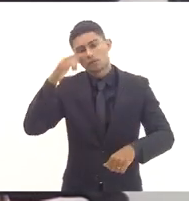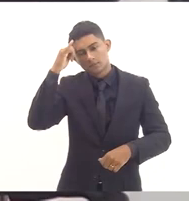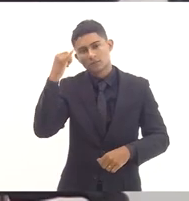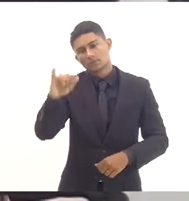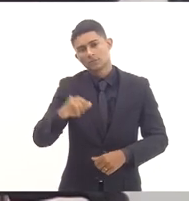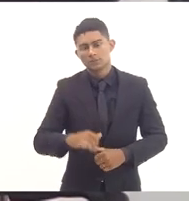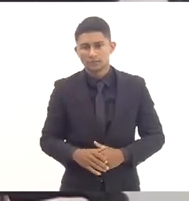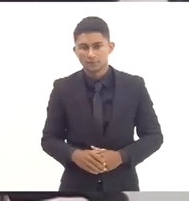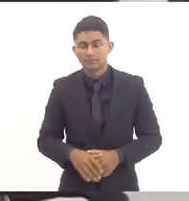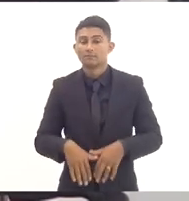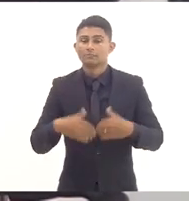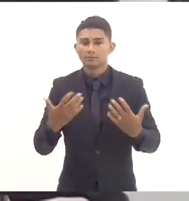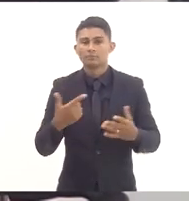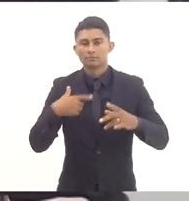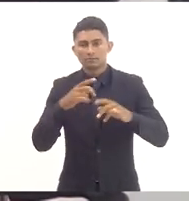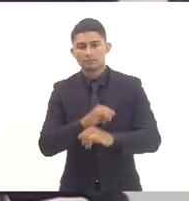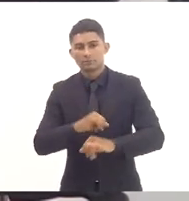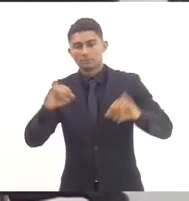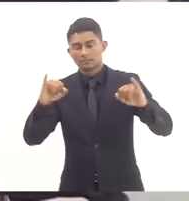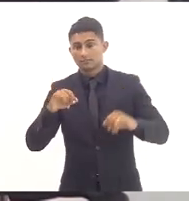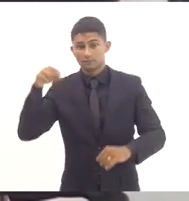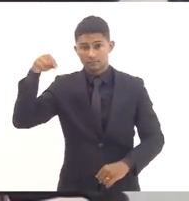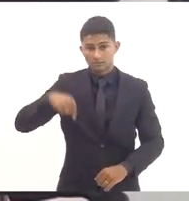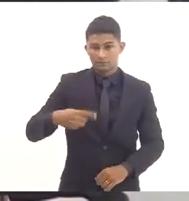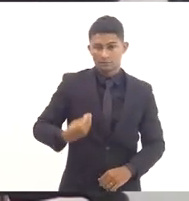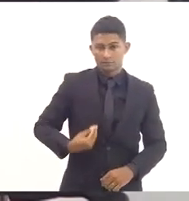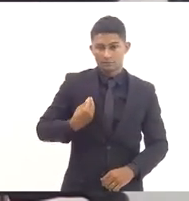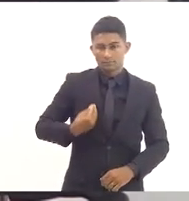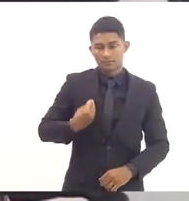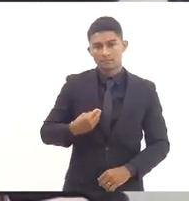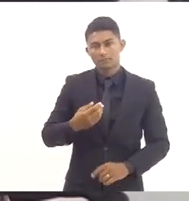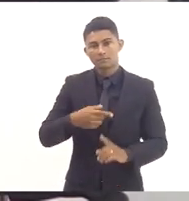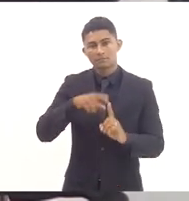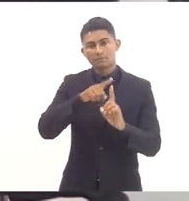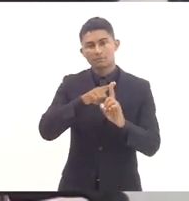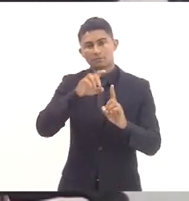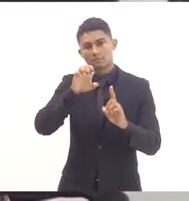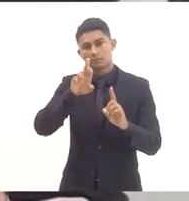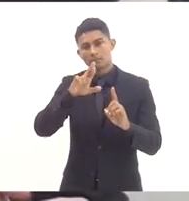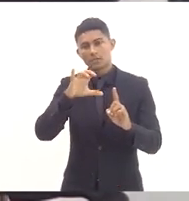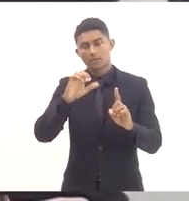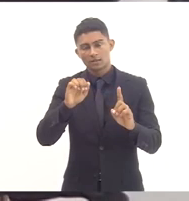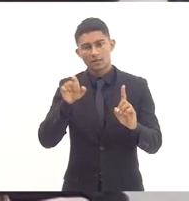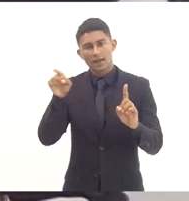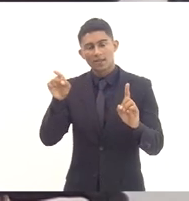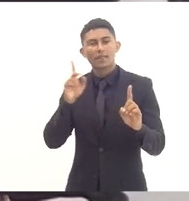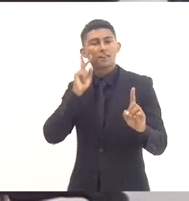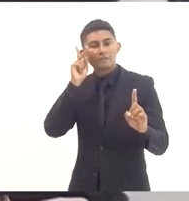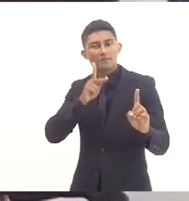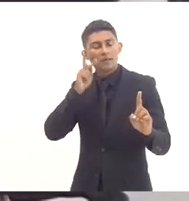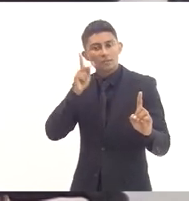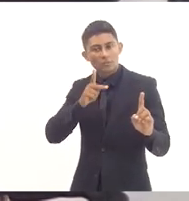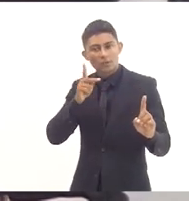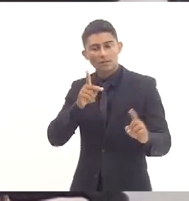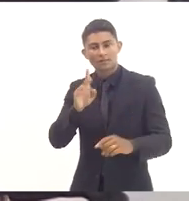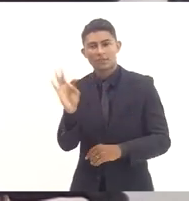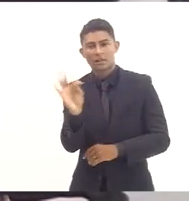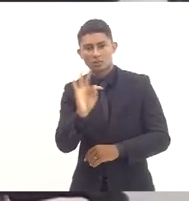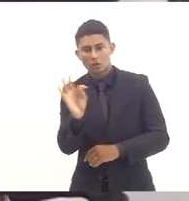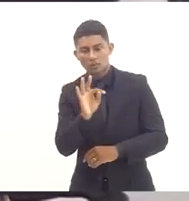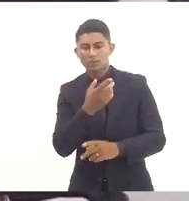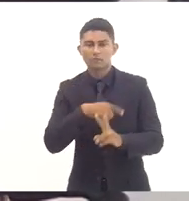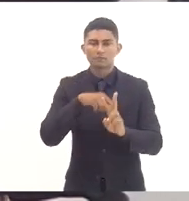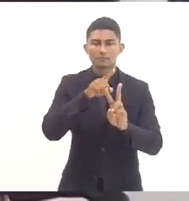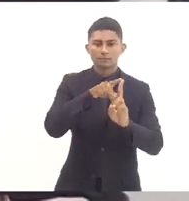anunciar a presença da de Érica Maria vereadora de Teresópolis walney Costa